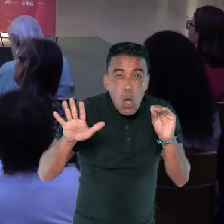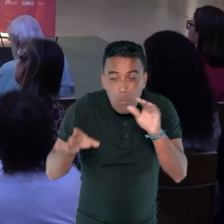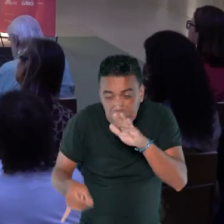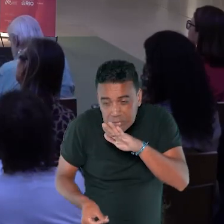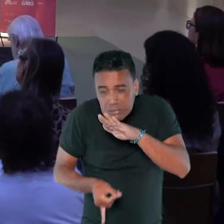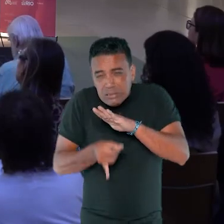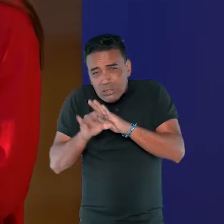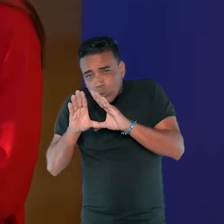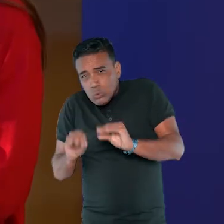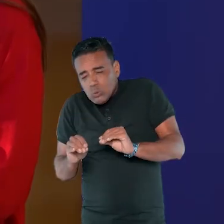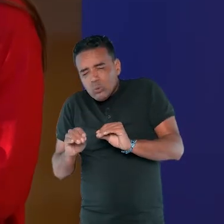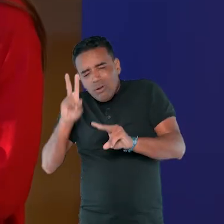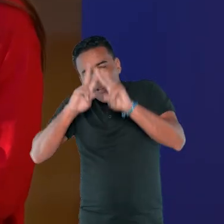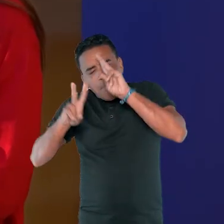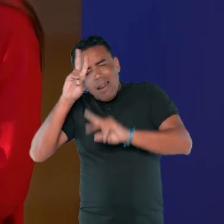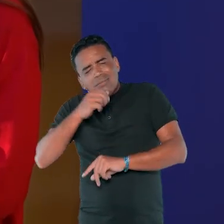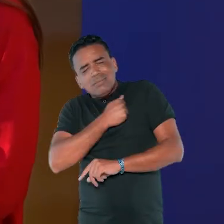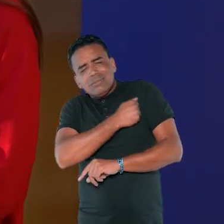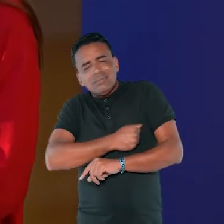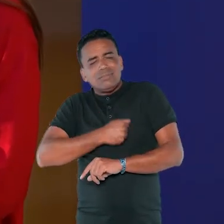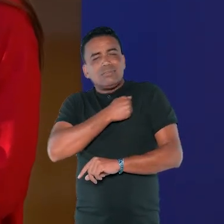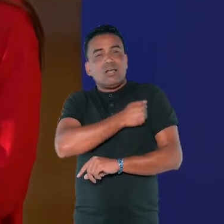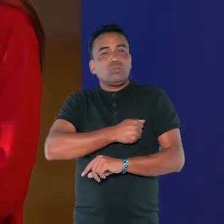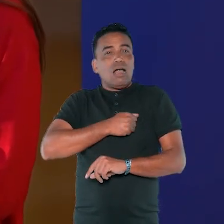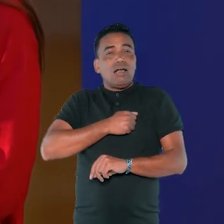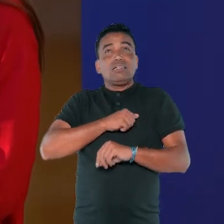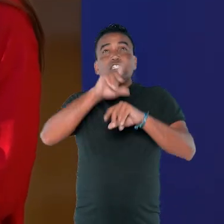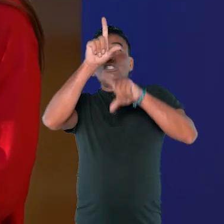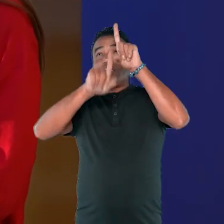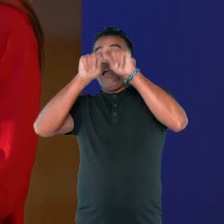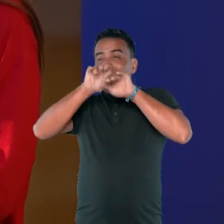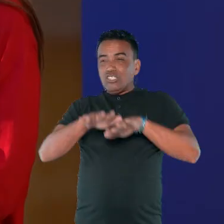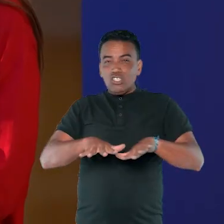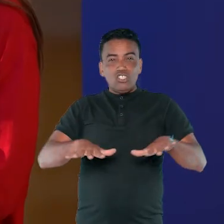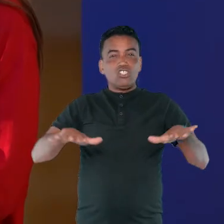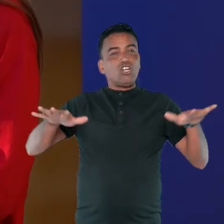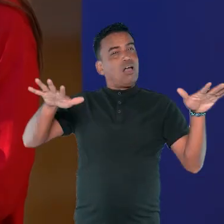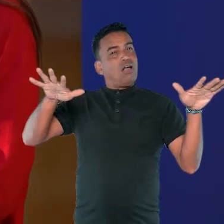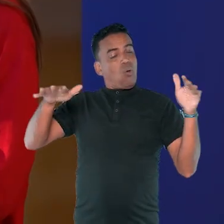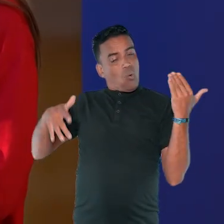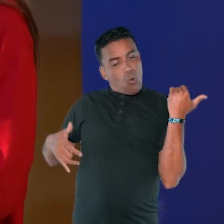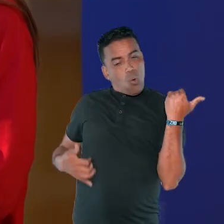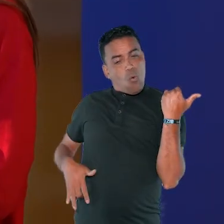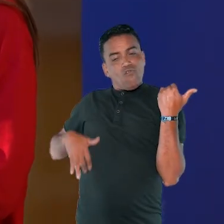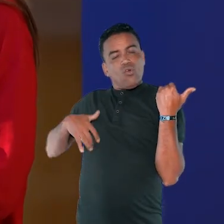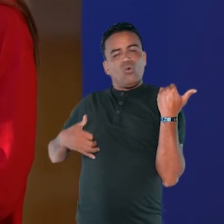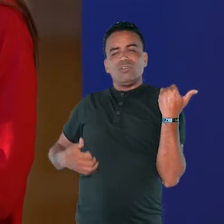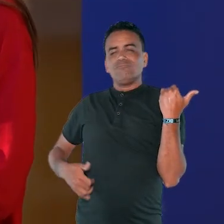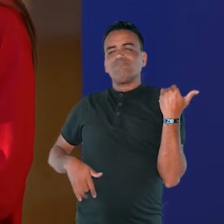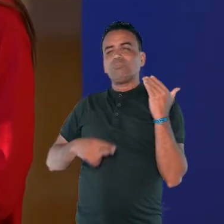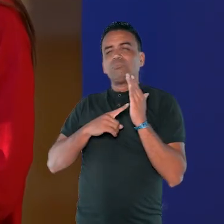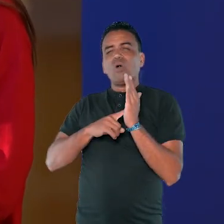de saudade, aspirando a um chão de estrelas, planjeando um violão com seu violado desejo,